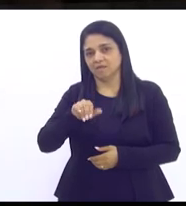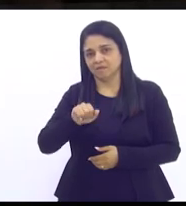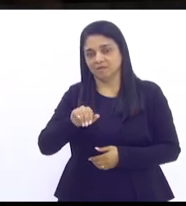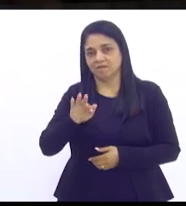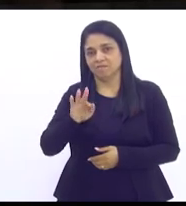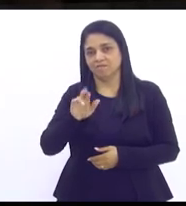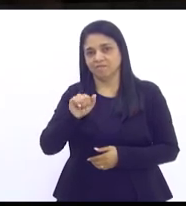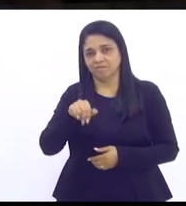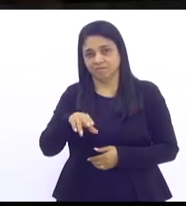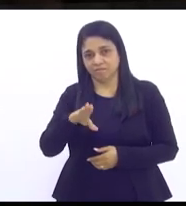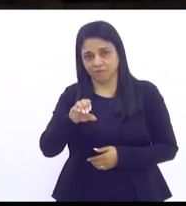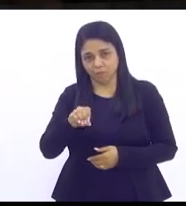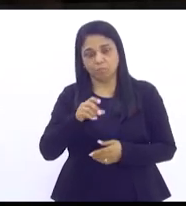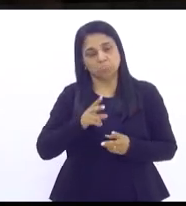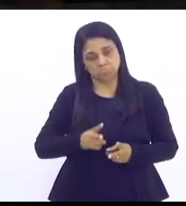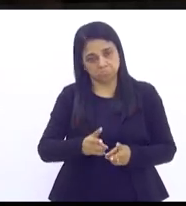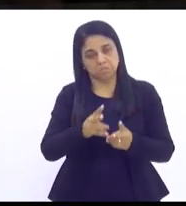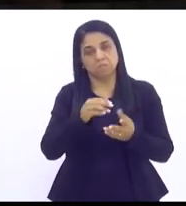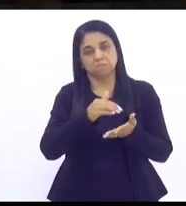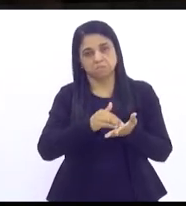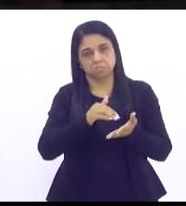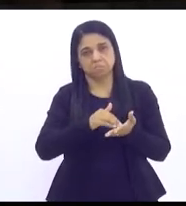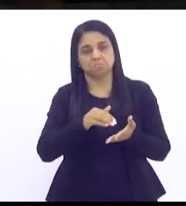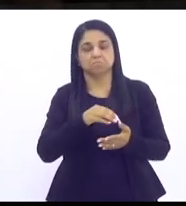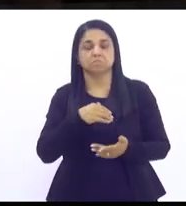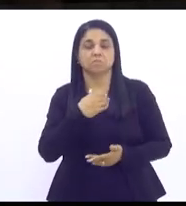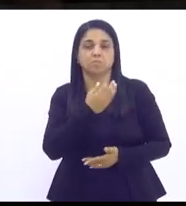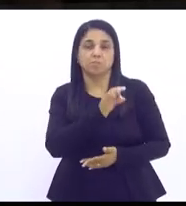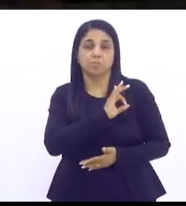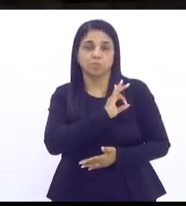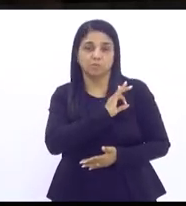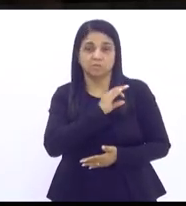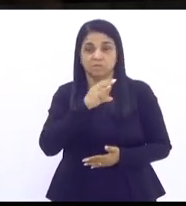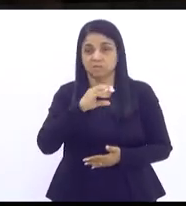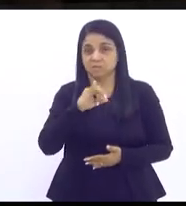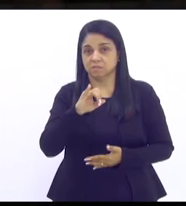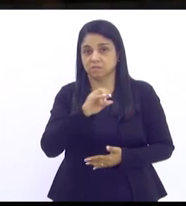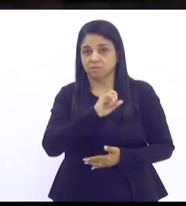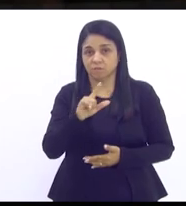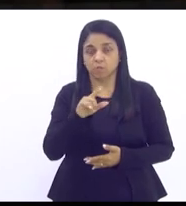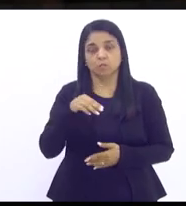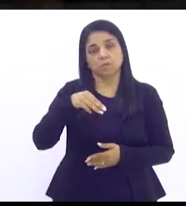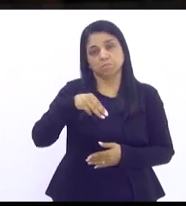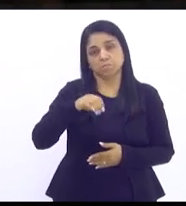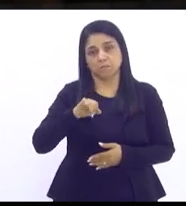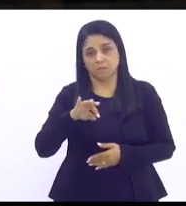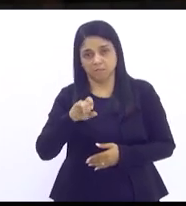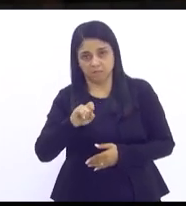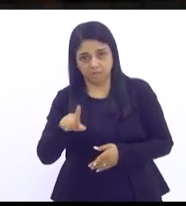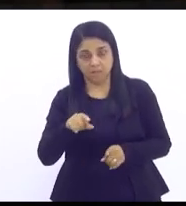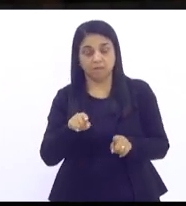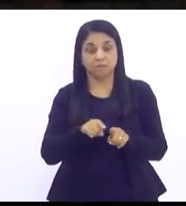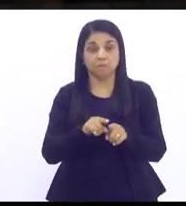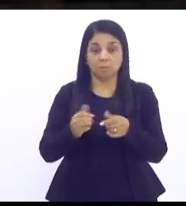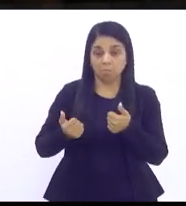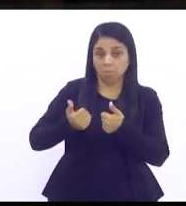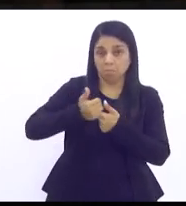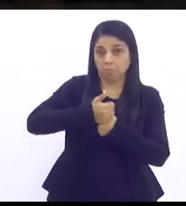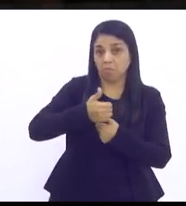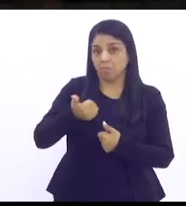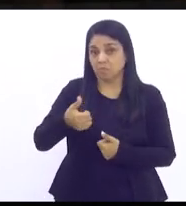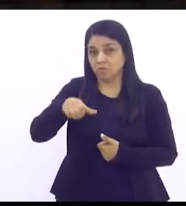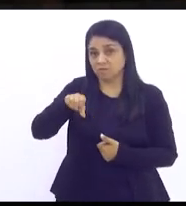Polícia Civil e a Secretaria da Polícia Militar, e eis que, em 95, assume Marcelo